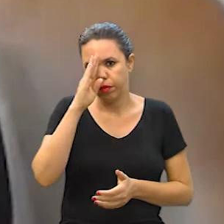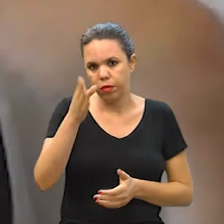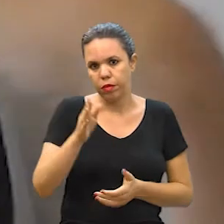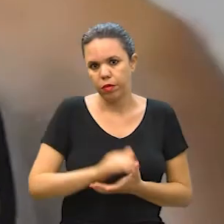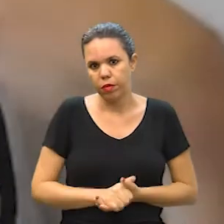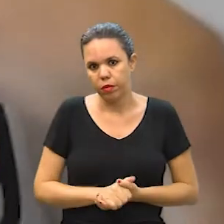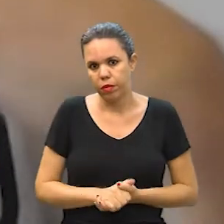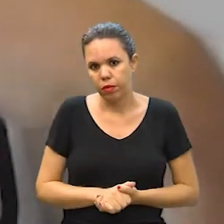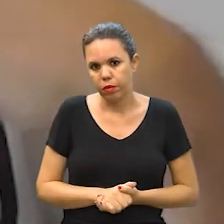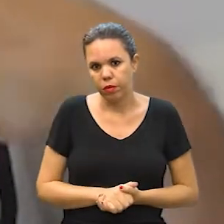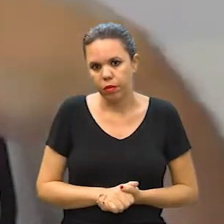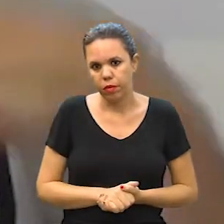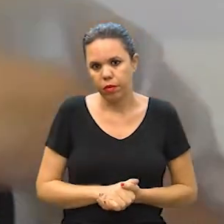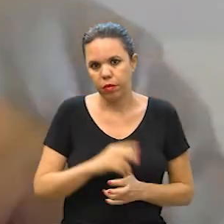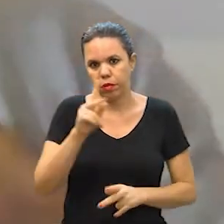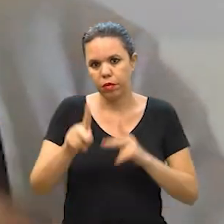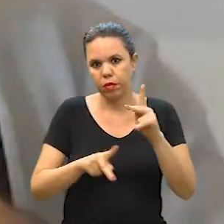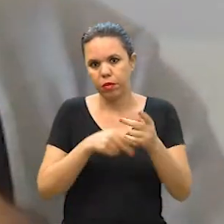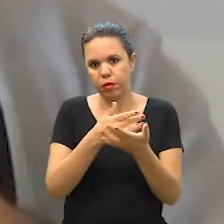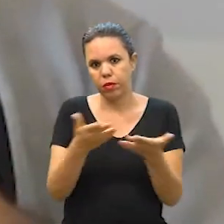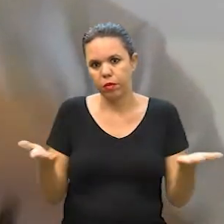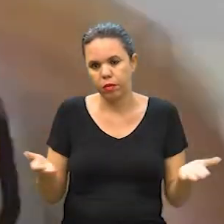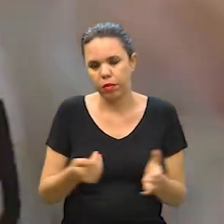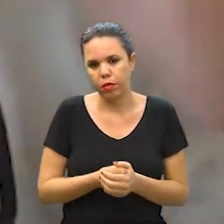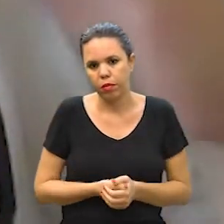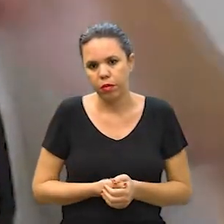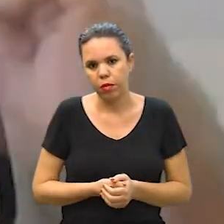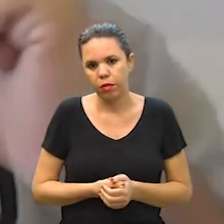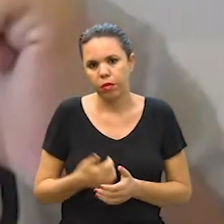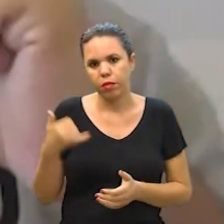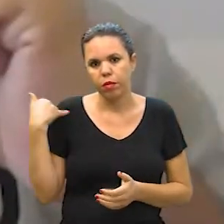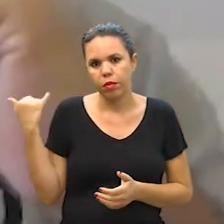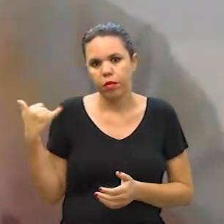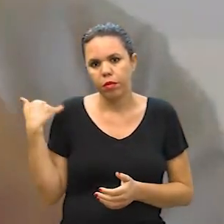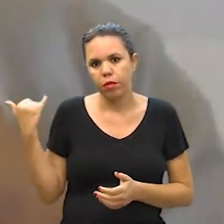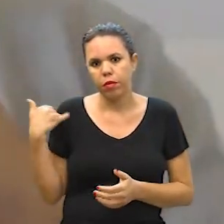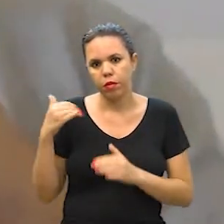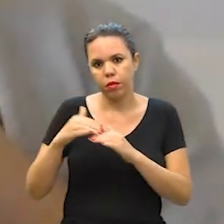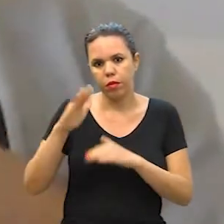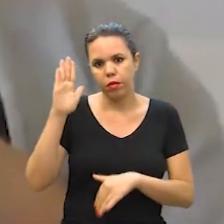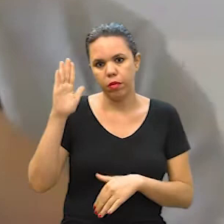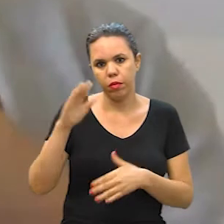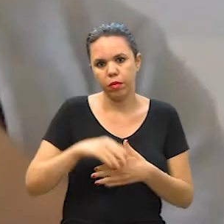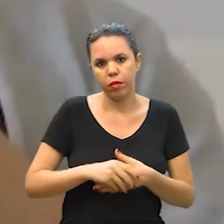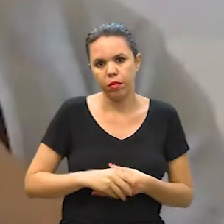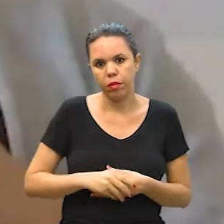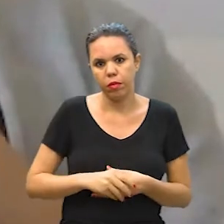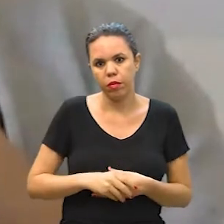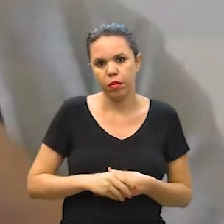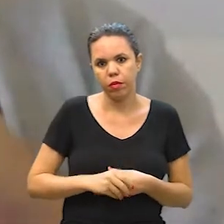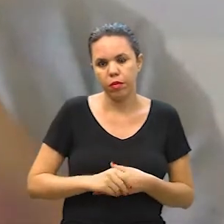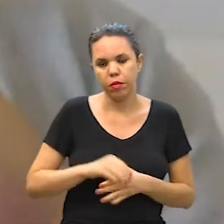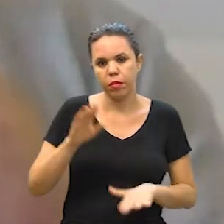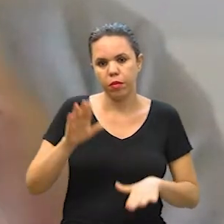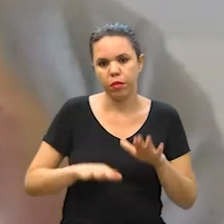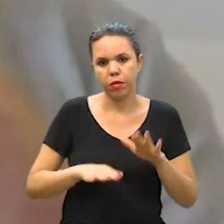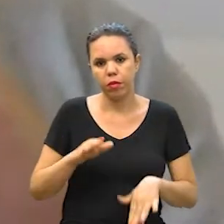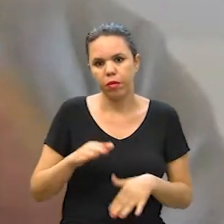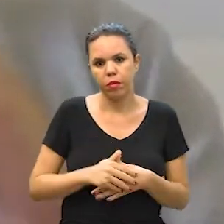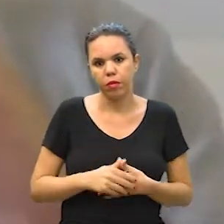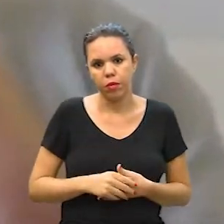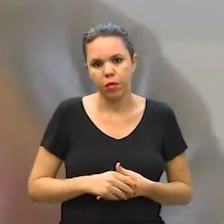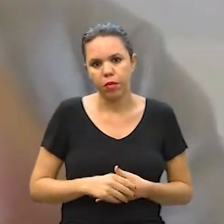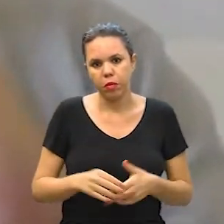principalmente as pessoas de uma faixa etária maior, muitas vezes vêm até com um